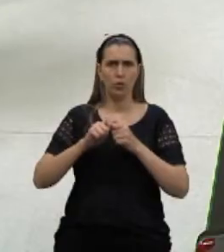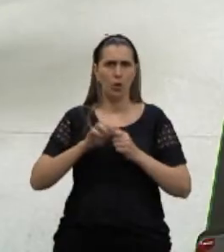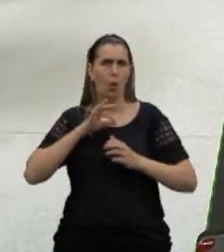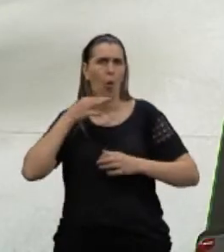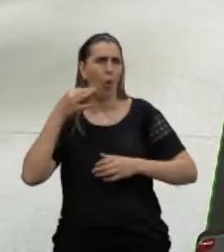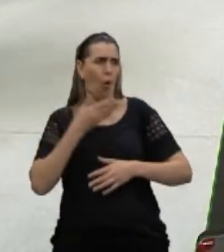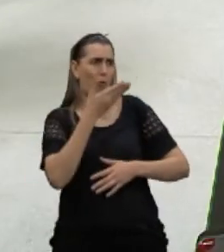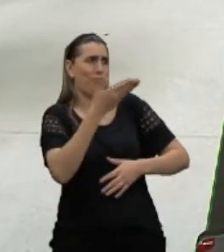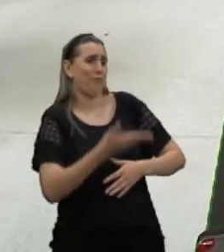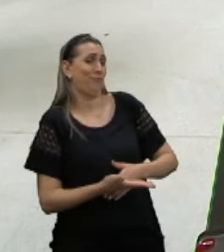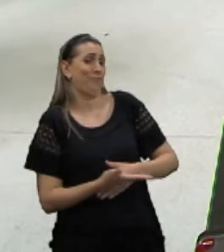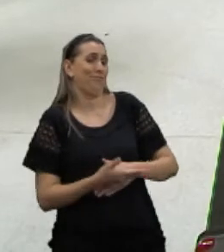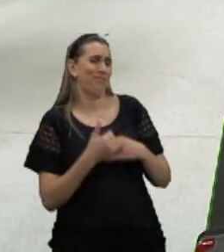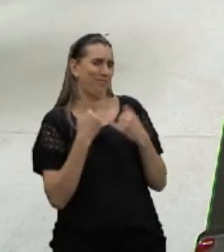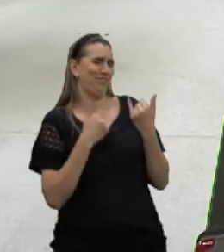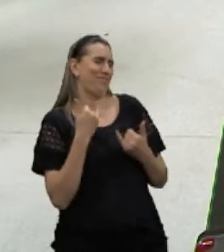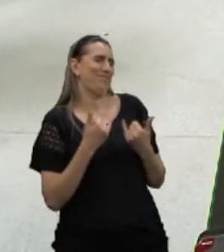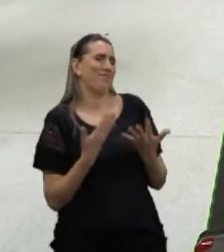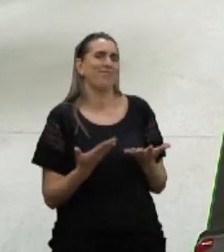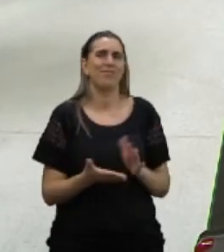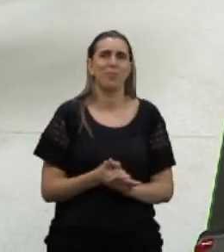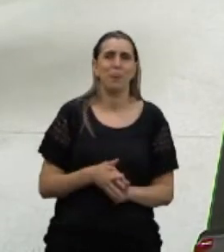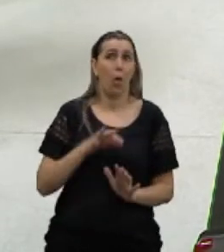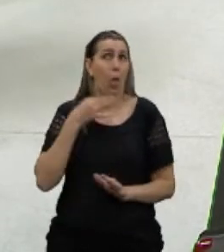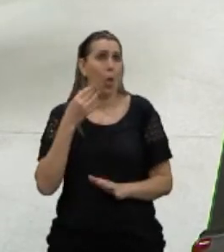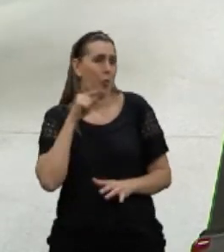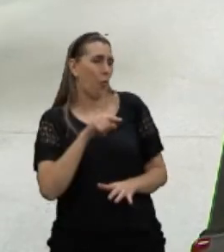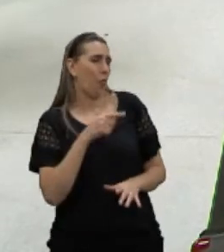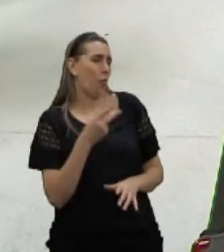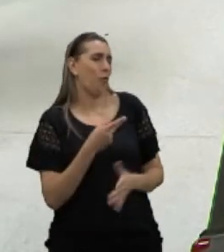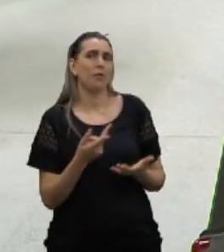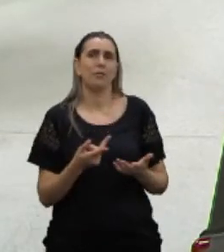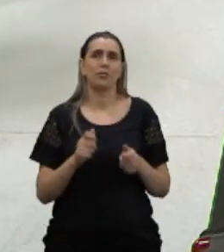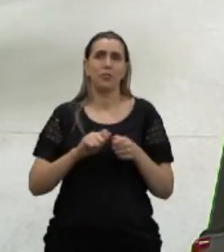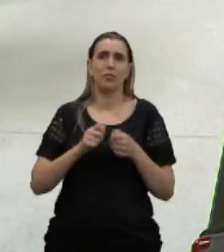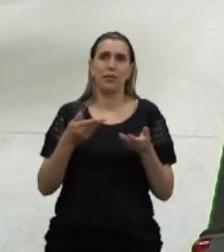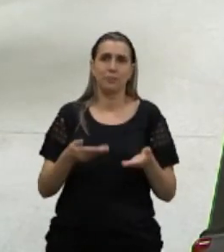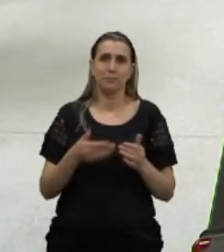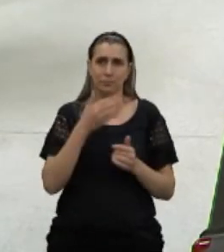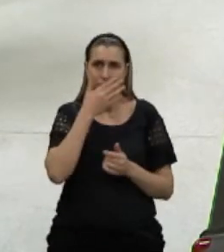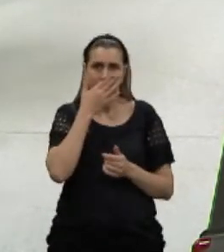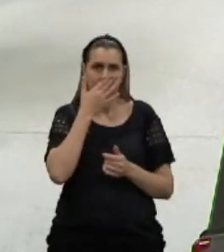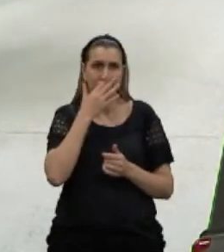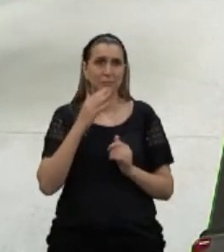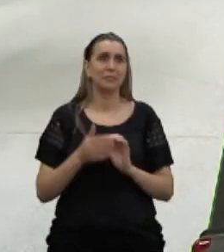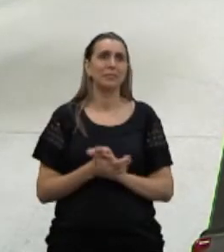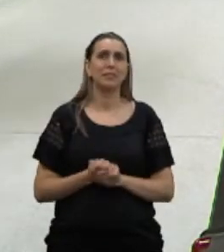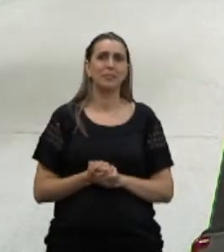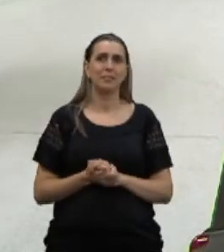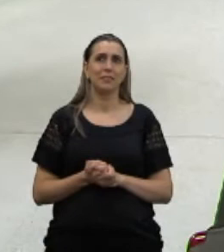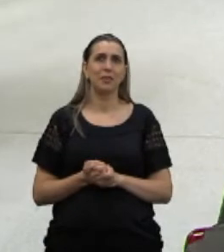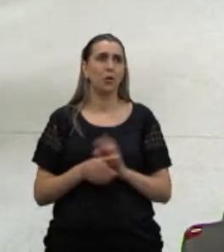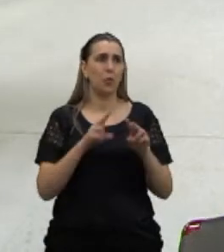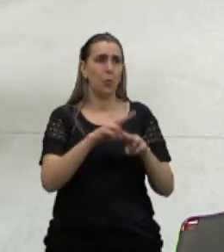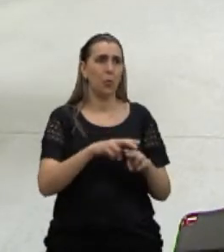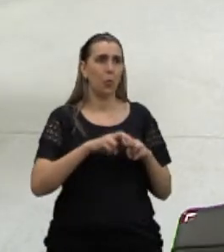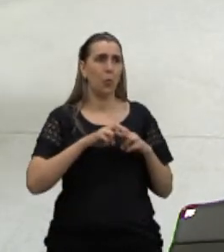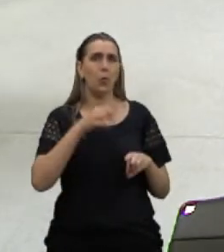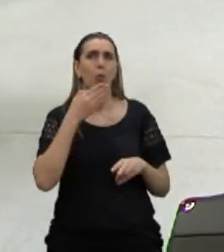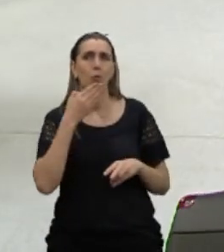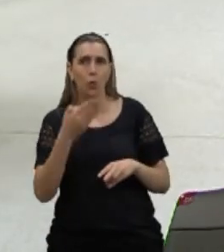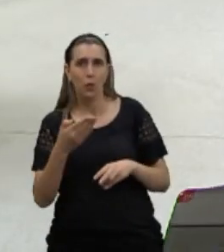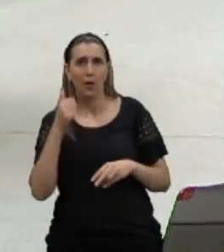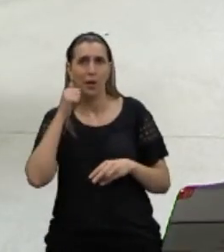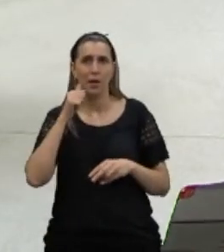com vocês. Deus me livre, ninguém me avisou. Horrores, horrores, assim, ó. Mas o que que a gente vai fazer? Eu devia ter imaginado, né? Por isso que eu pedi, tá?